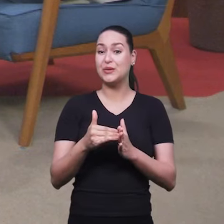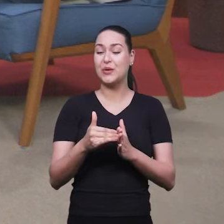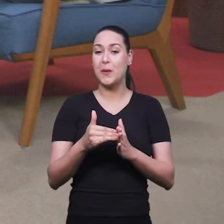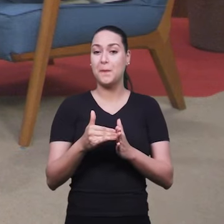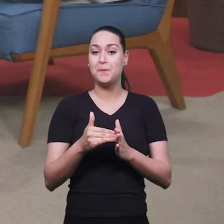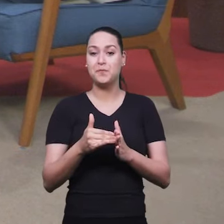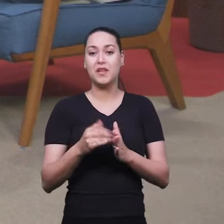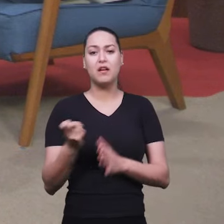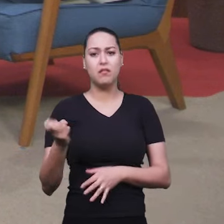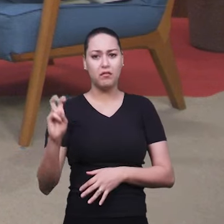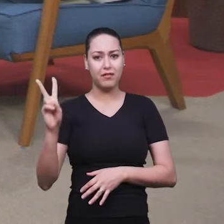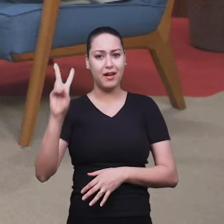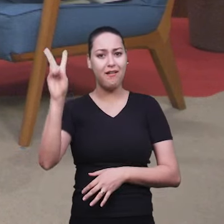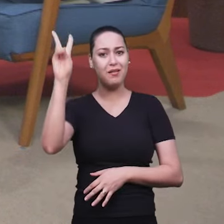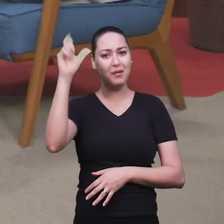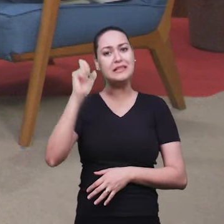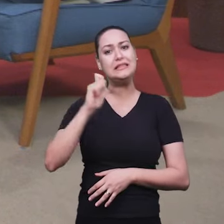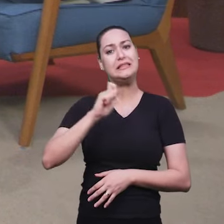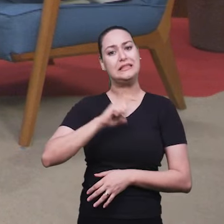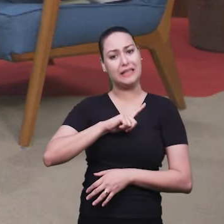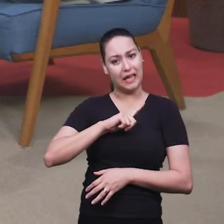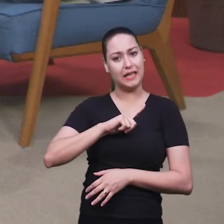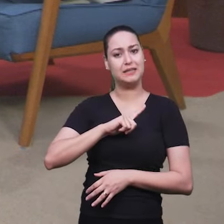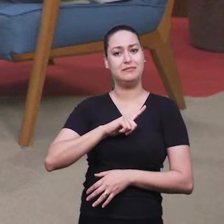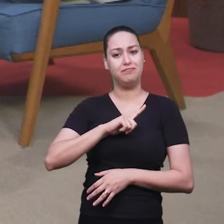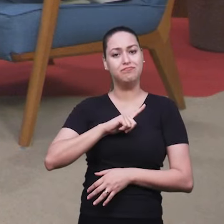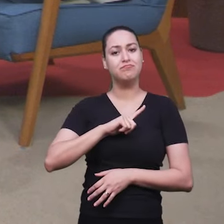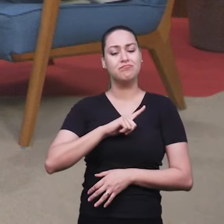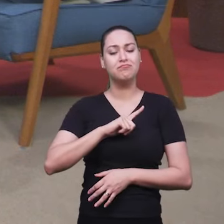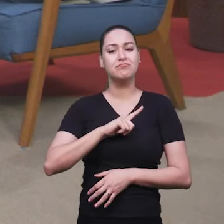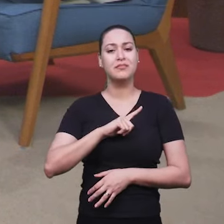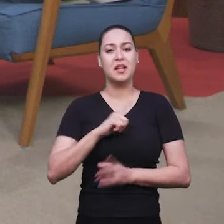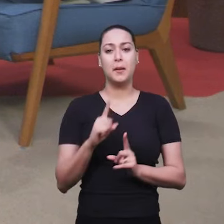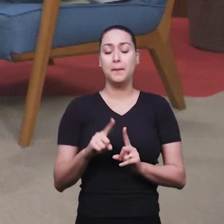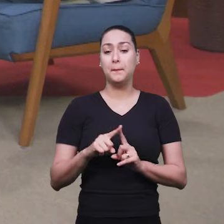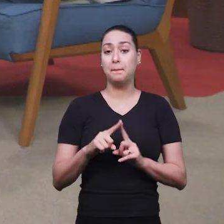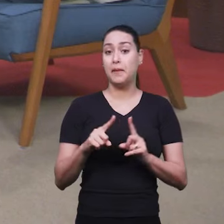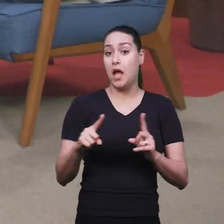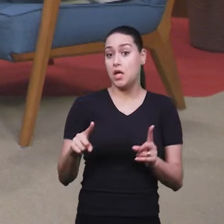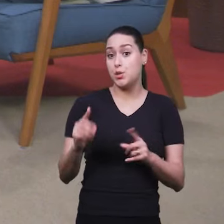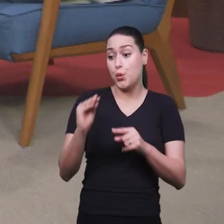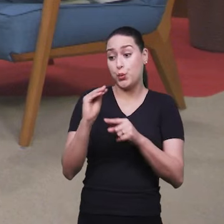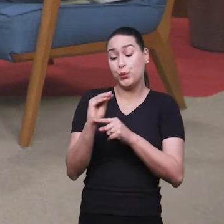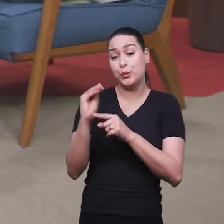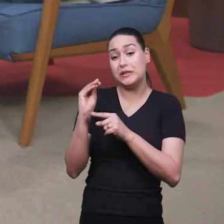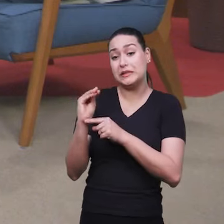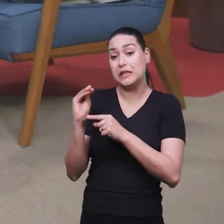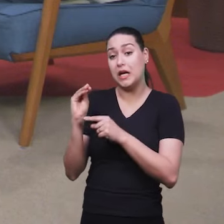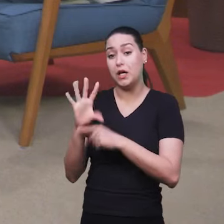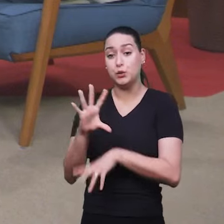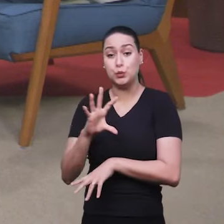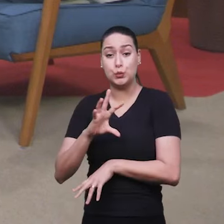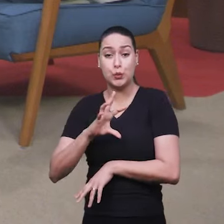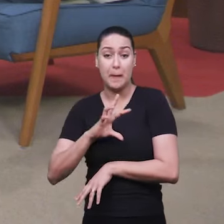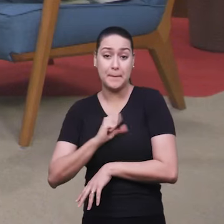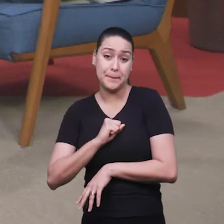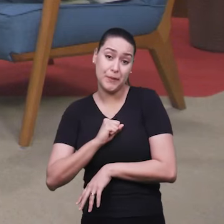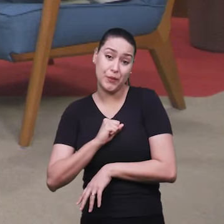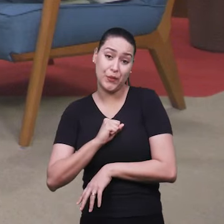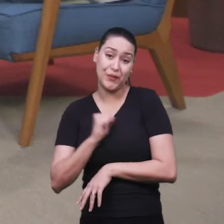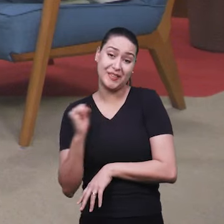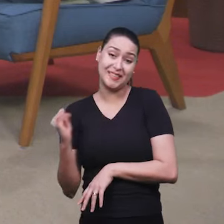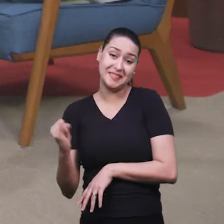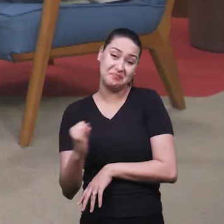tem não só um valor que é imensurável, como o cuidado, o